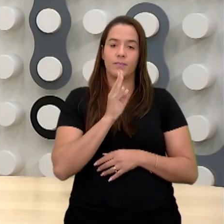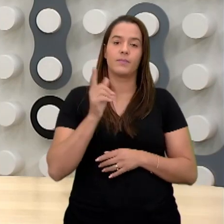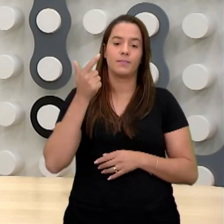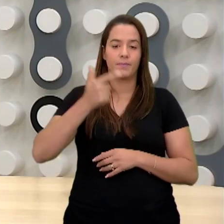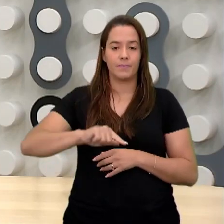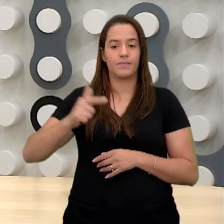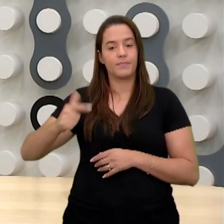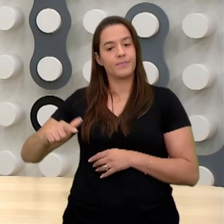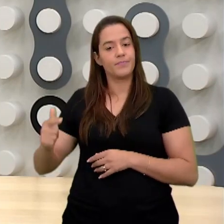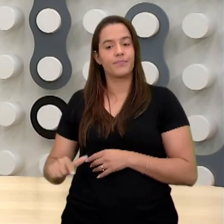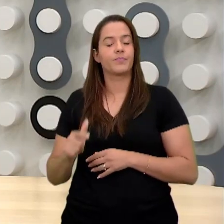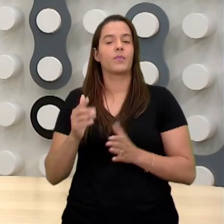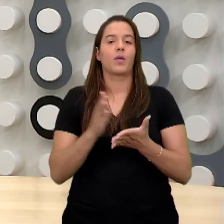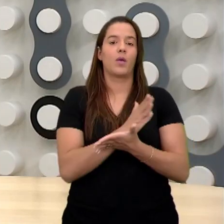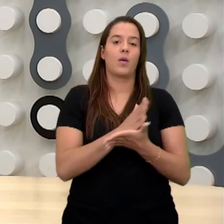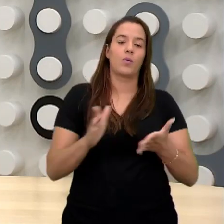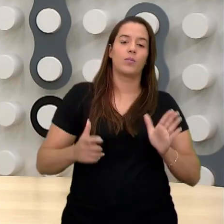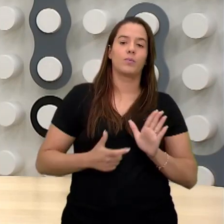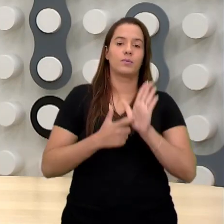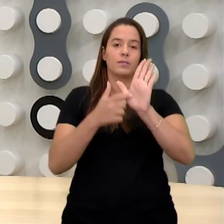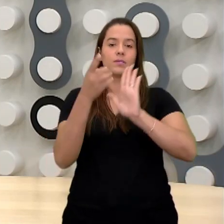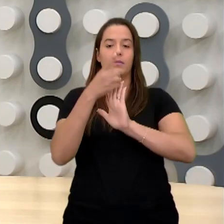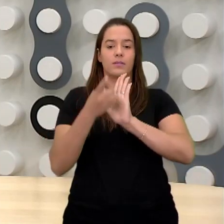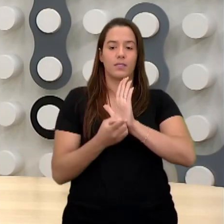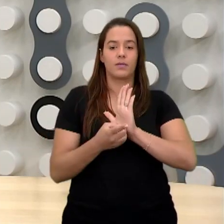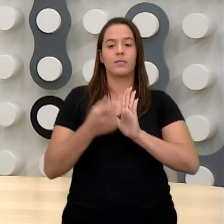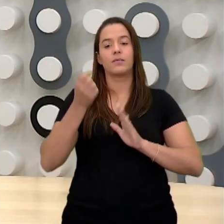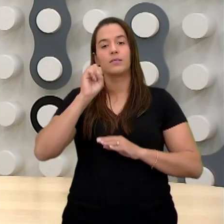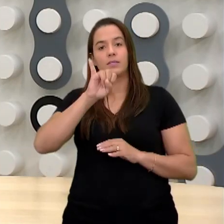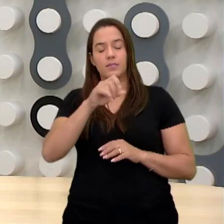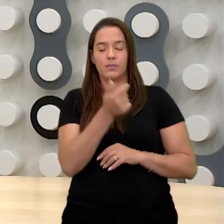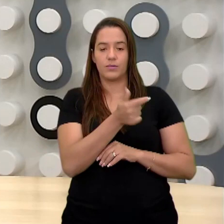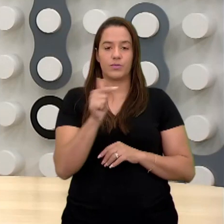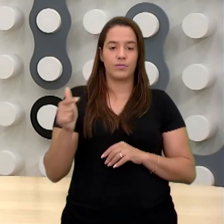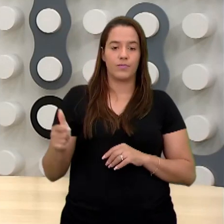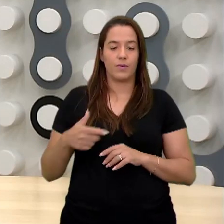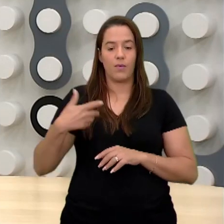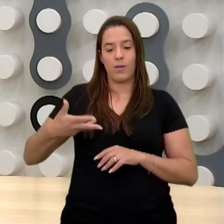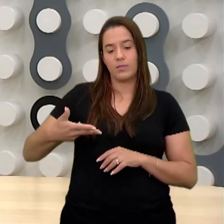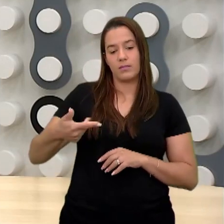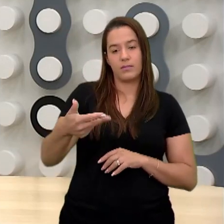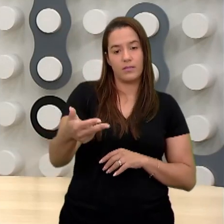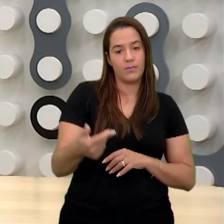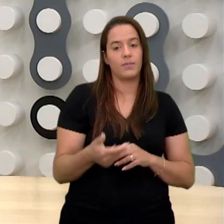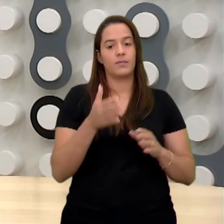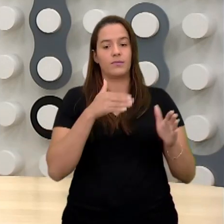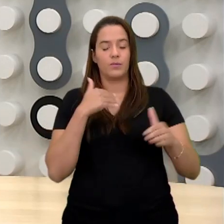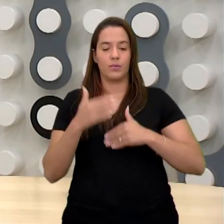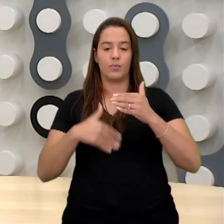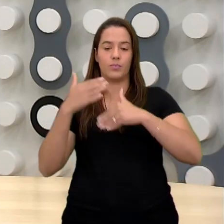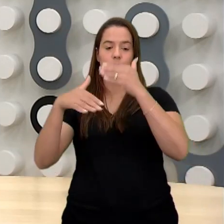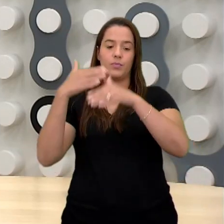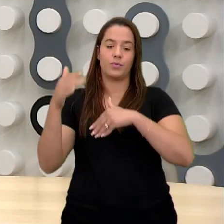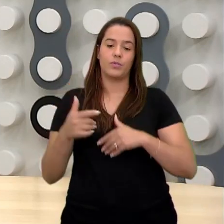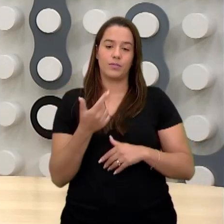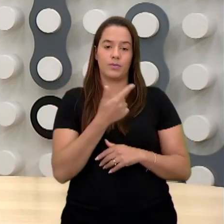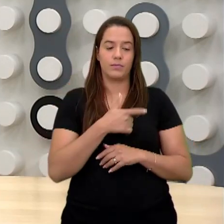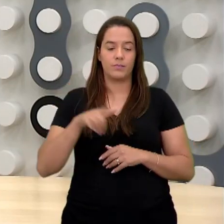ainda vai levar algumas décadas, isso se não houver aí um aceleramento aí no processo aí, né,